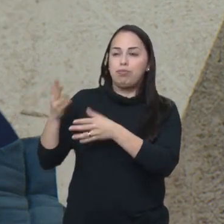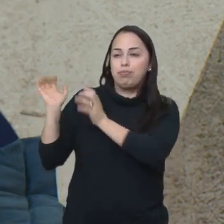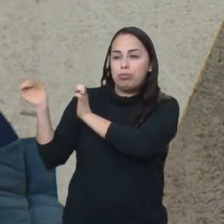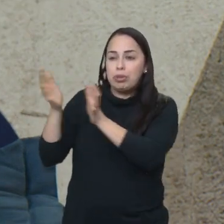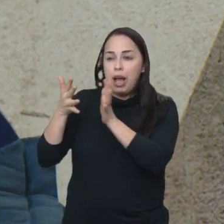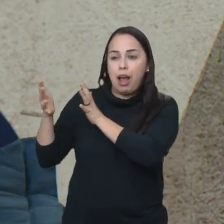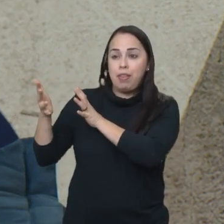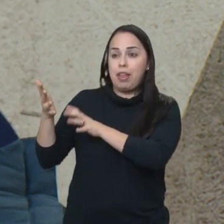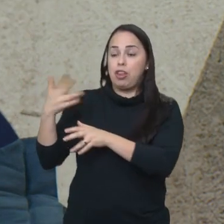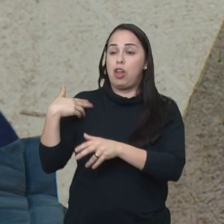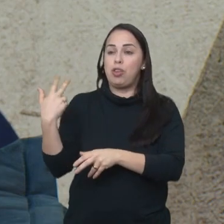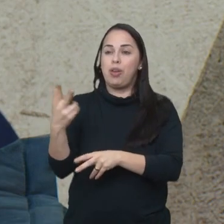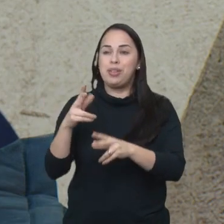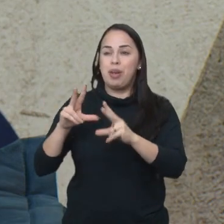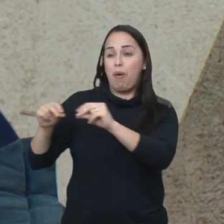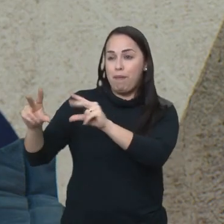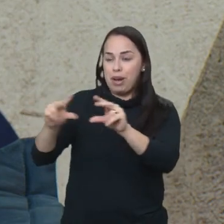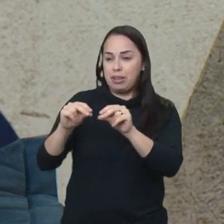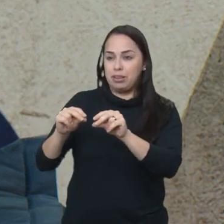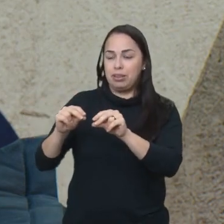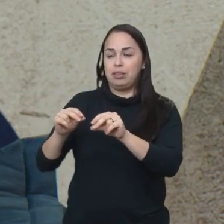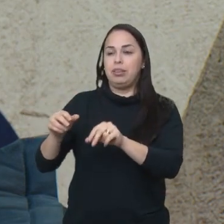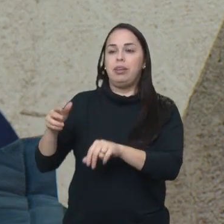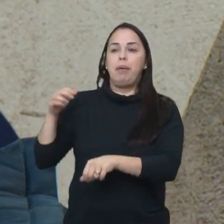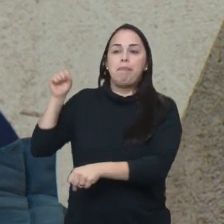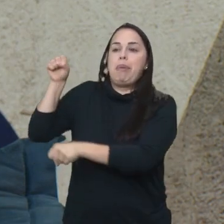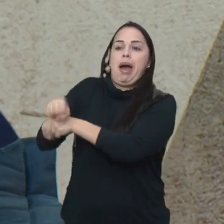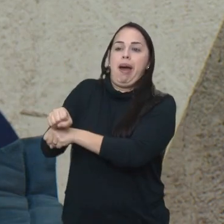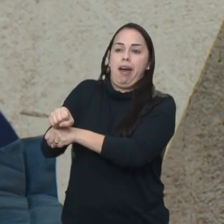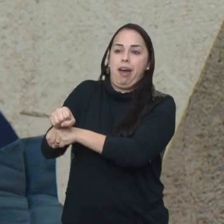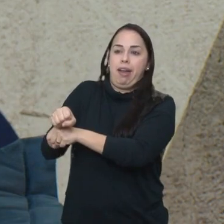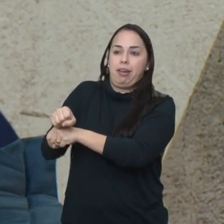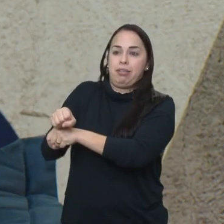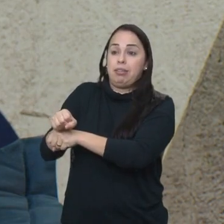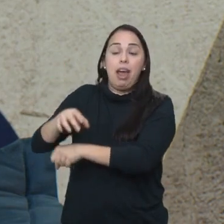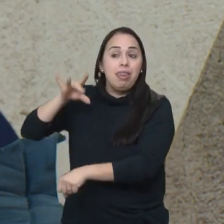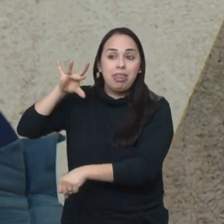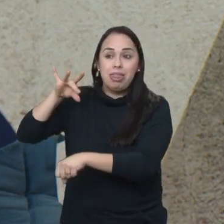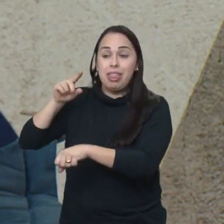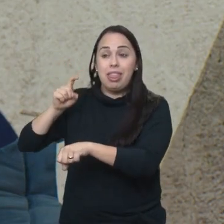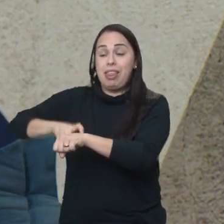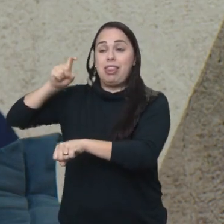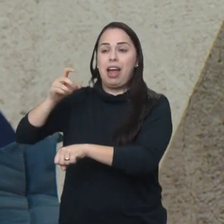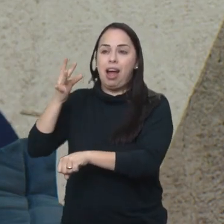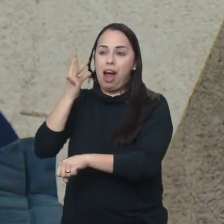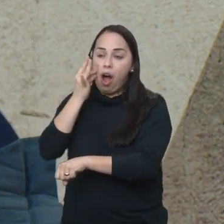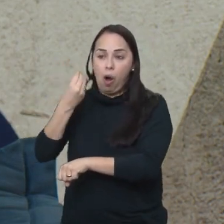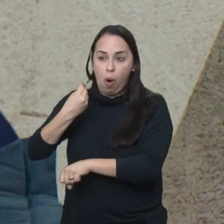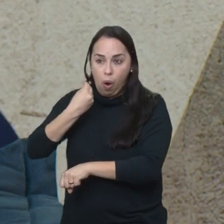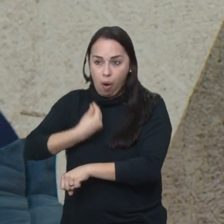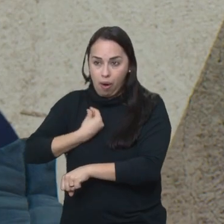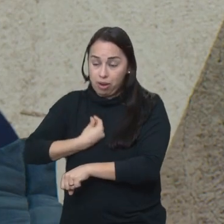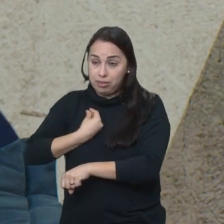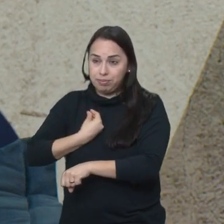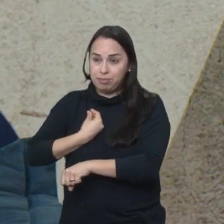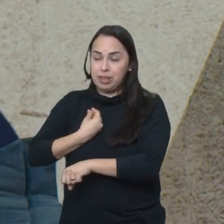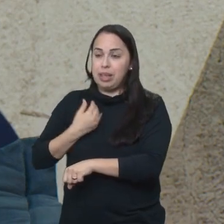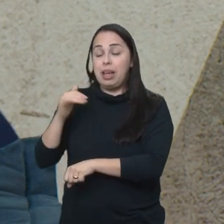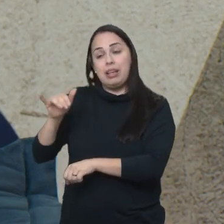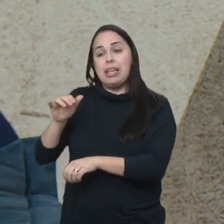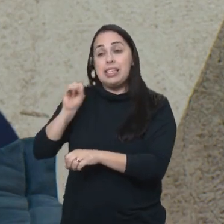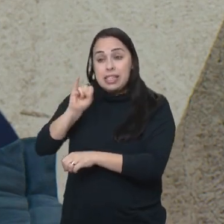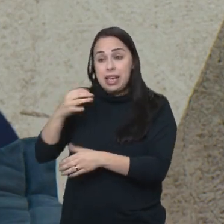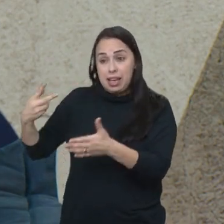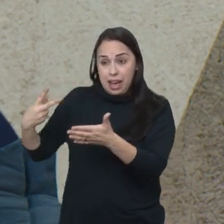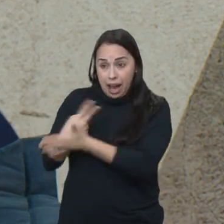nossa conversa. Ele não tem tempo de cortar a gravação, está ao vivo. Então, ele pede desculpa